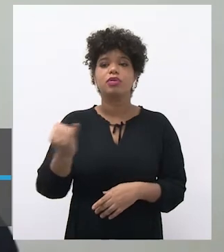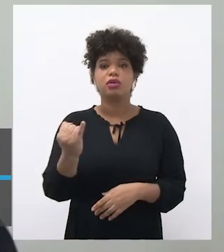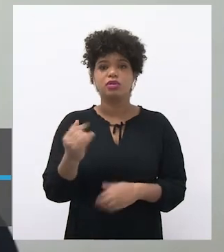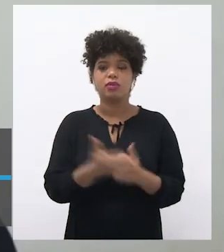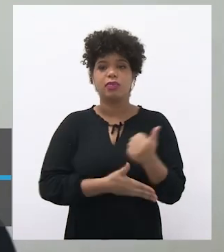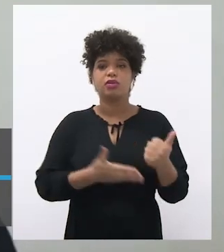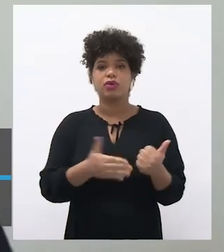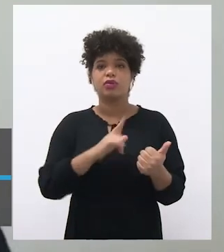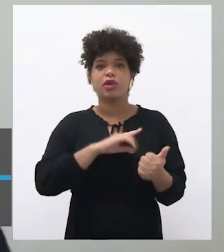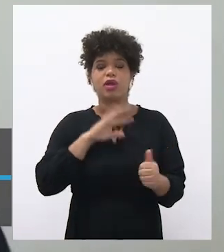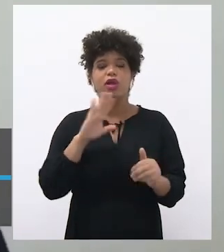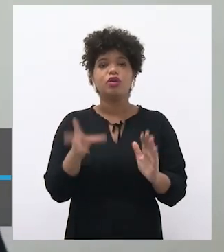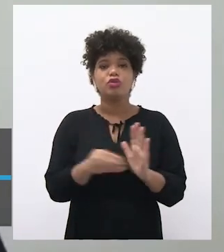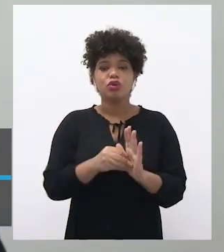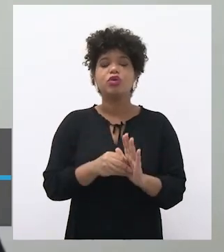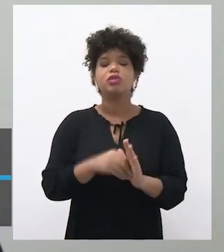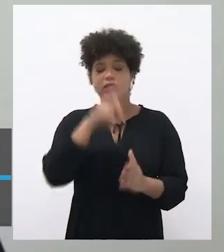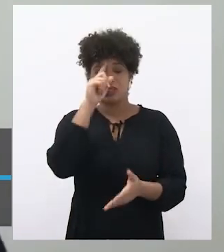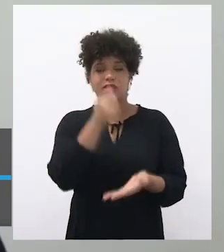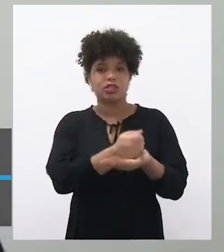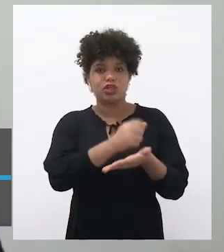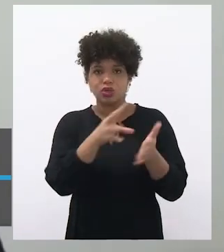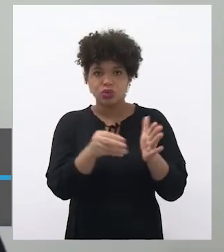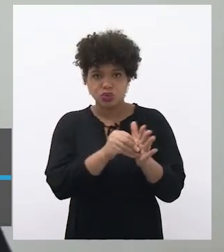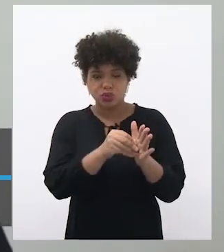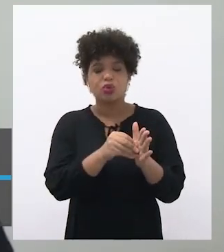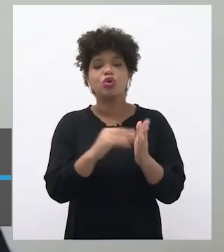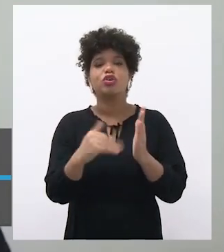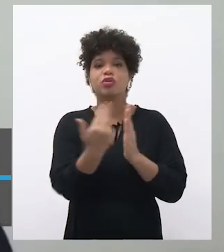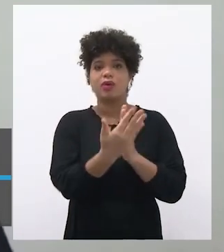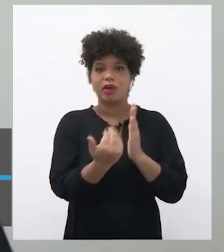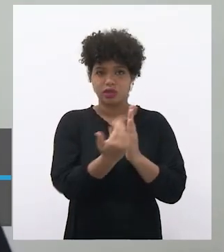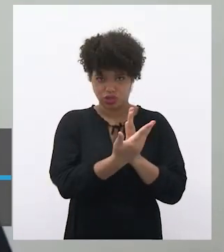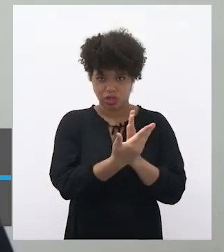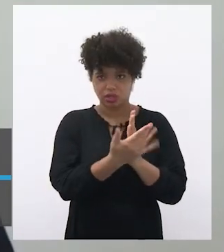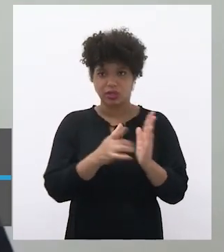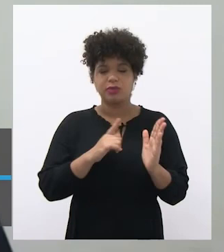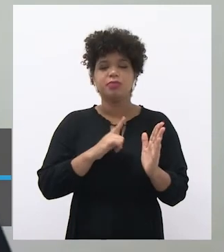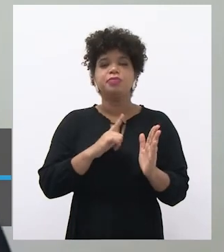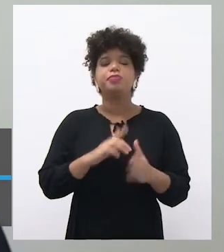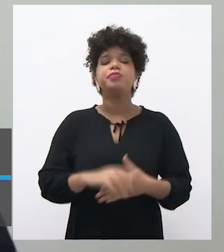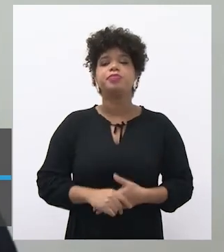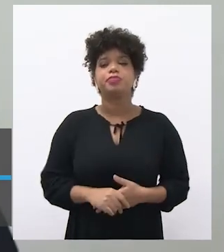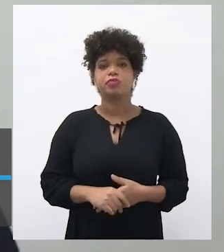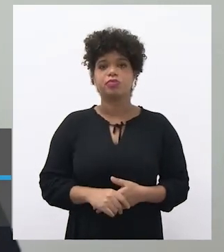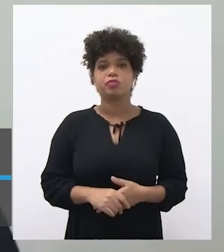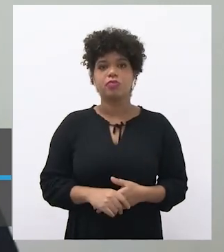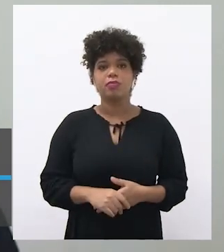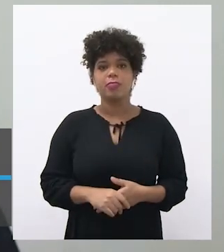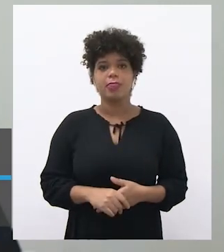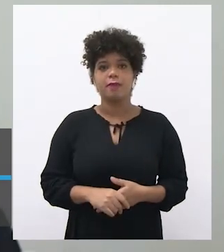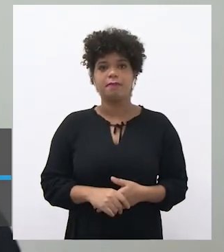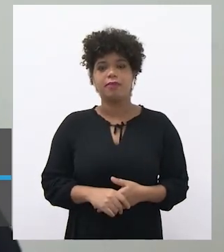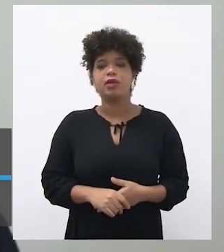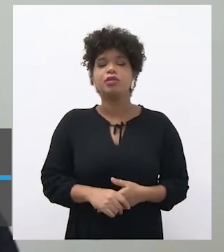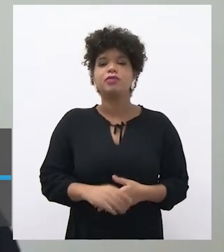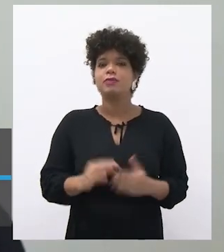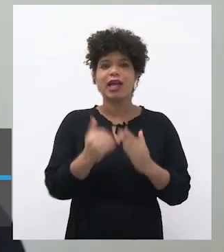eu acentuaria ainda que para além disso, né, para além desses objetivos específicos,